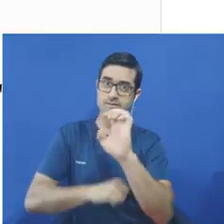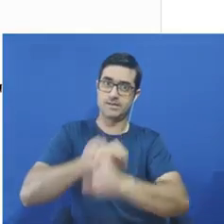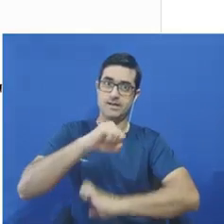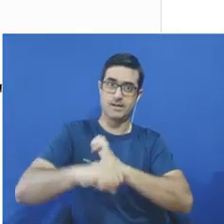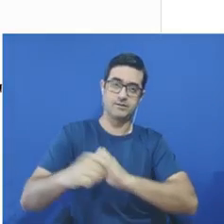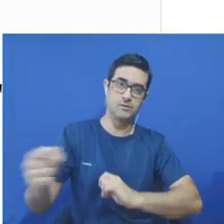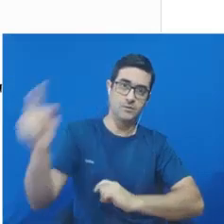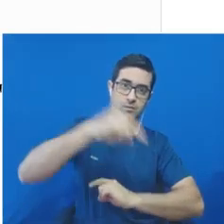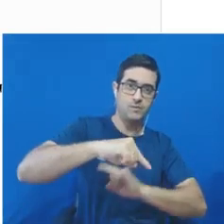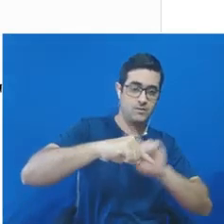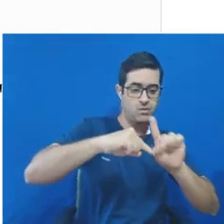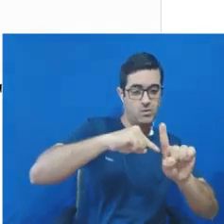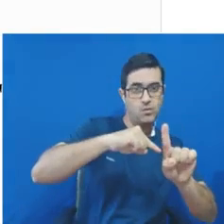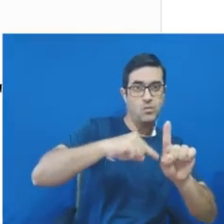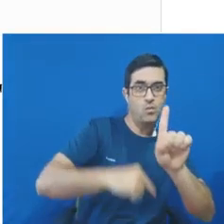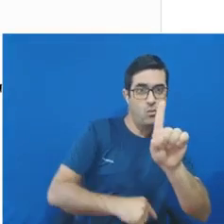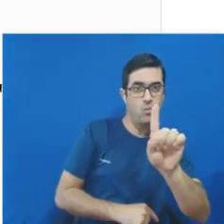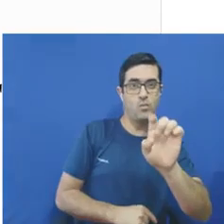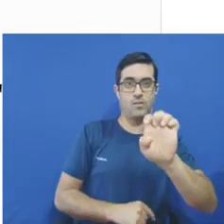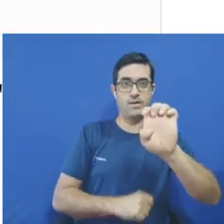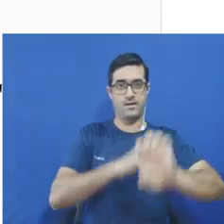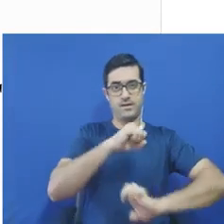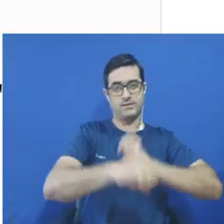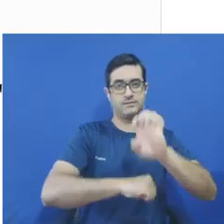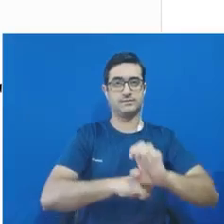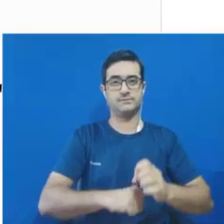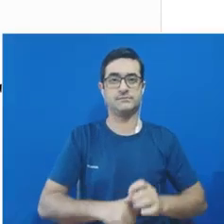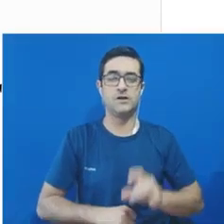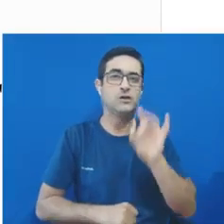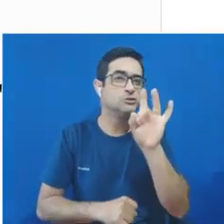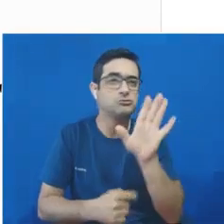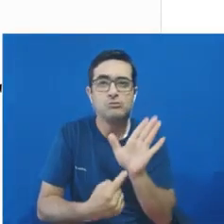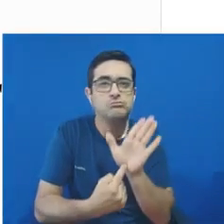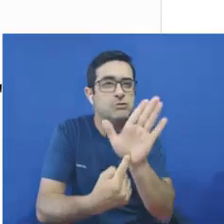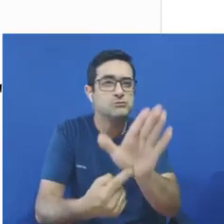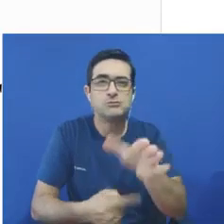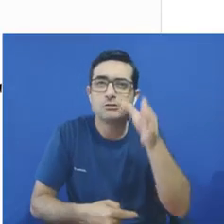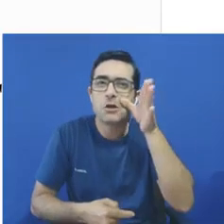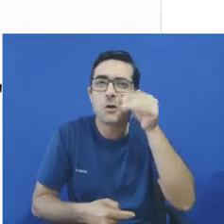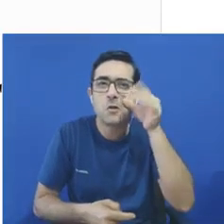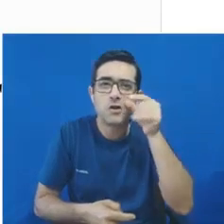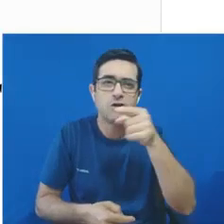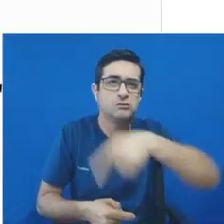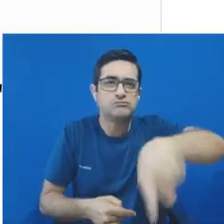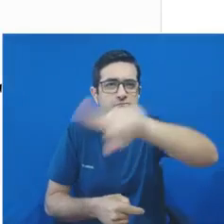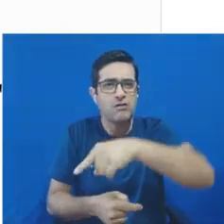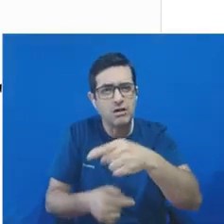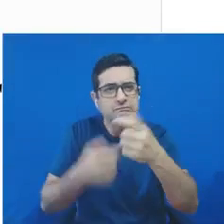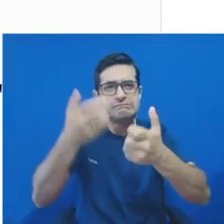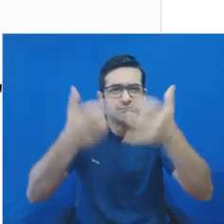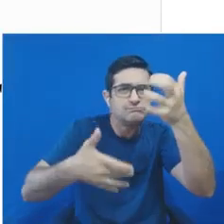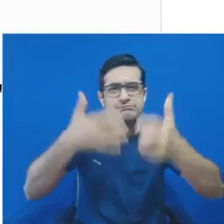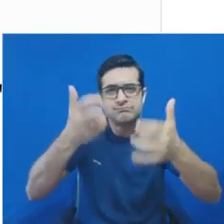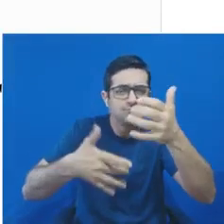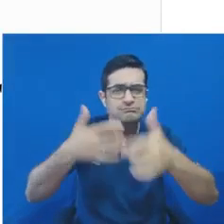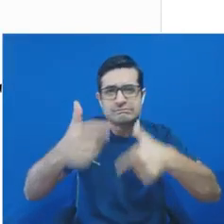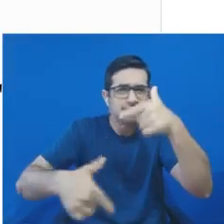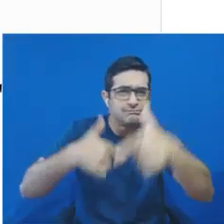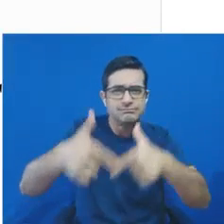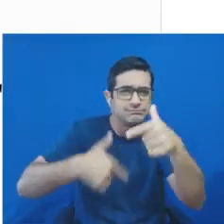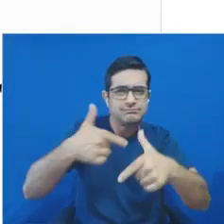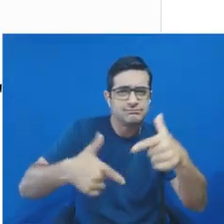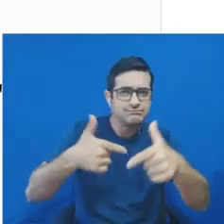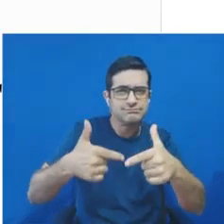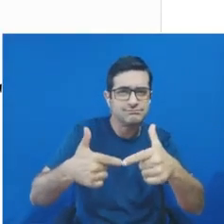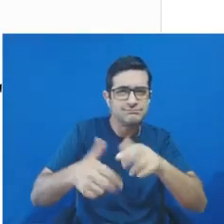de radicais livres. Bom, eu trouxe isso mais a nível de curiosidade, porque a gente não vai trabalhar propriamente com